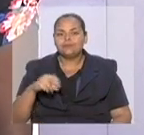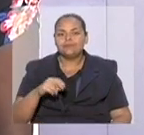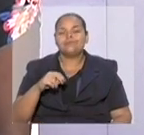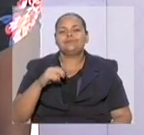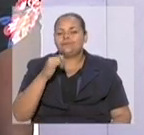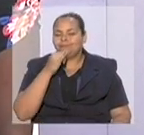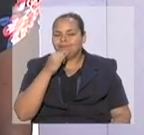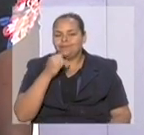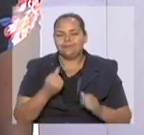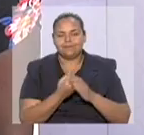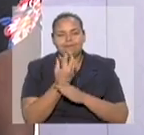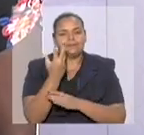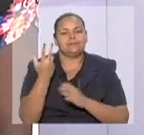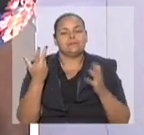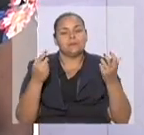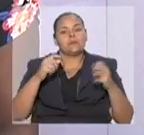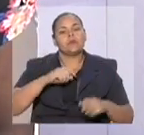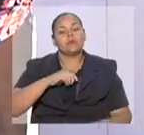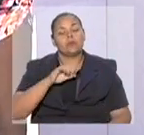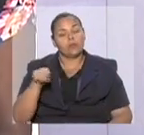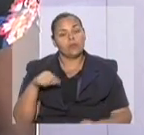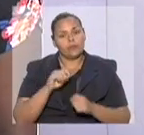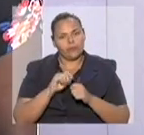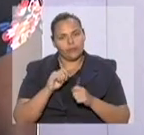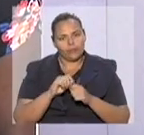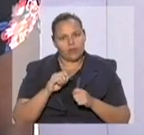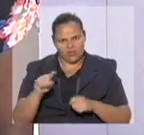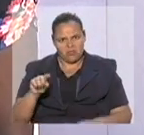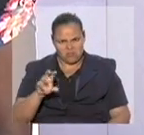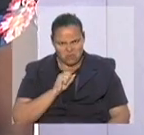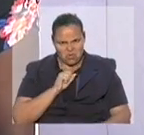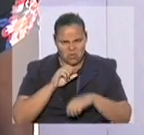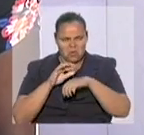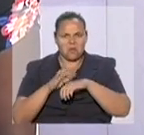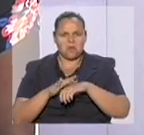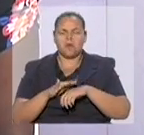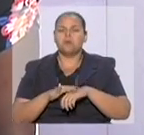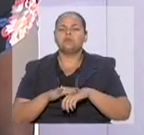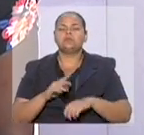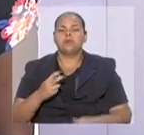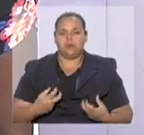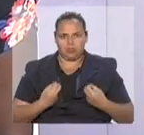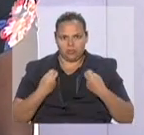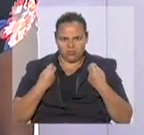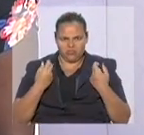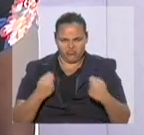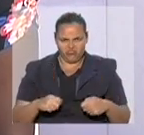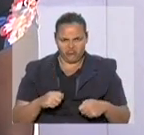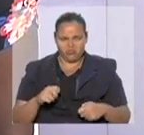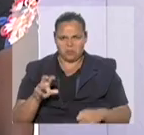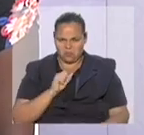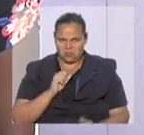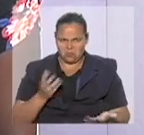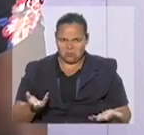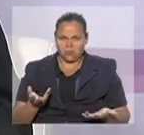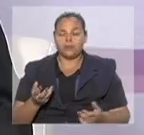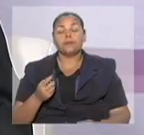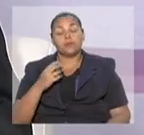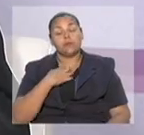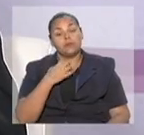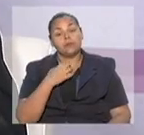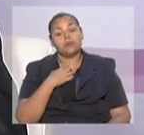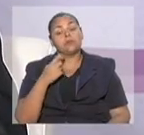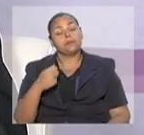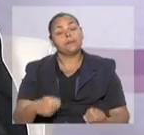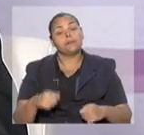também não fazem a gente ter câncer? Não pode ser uma possibilidade também? Eu acho que nesse